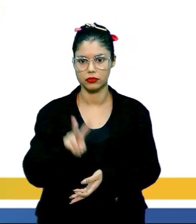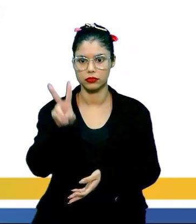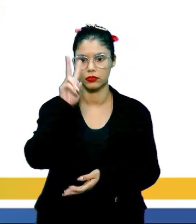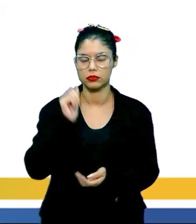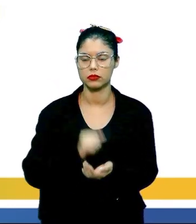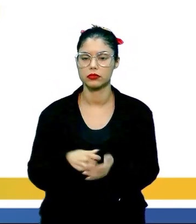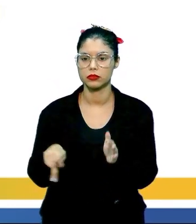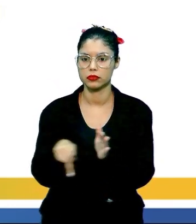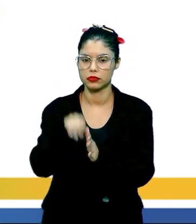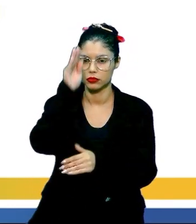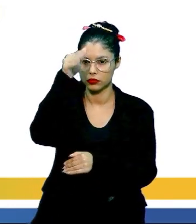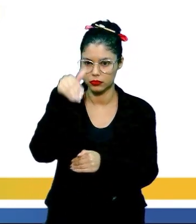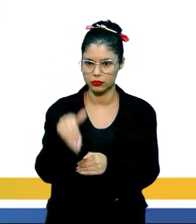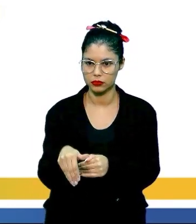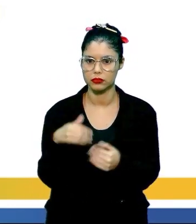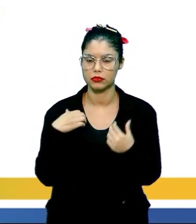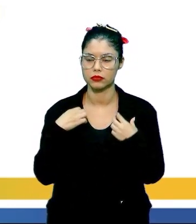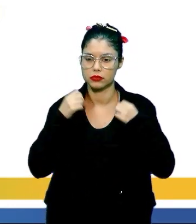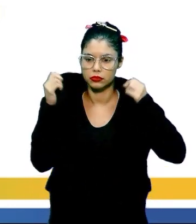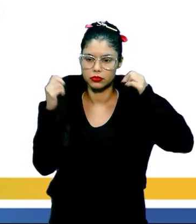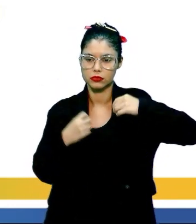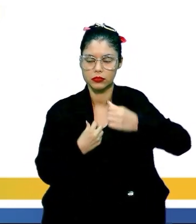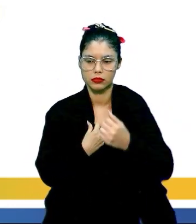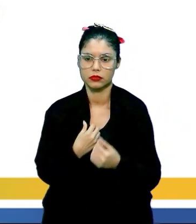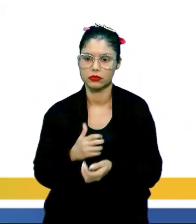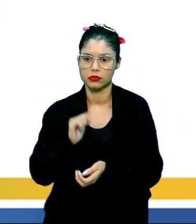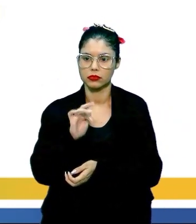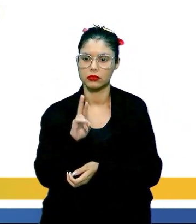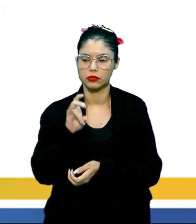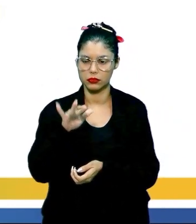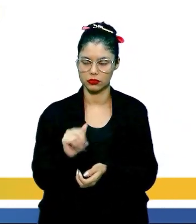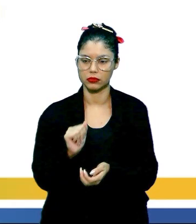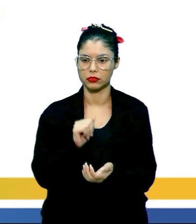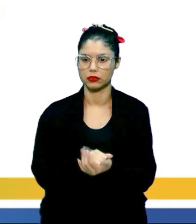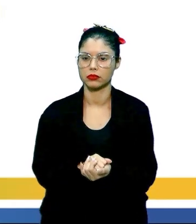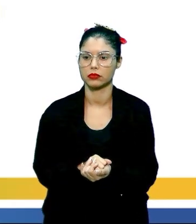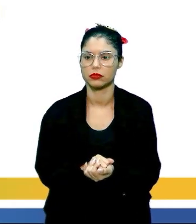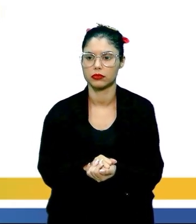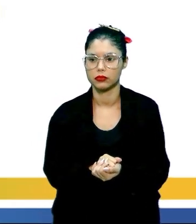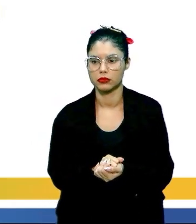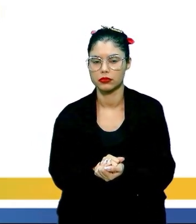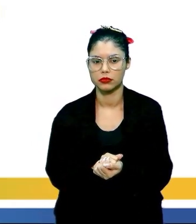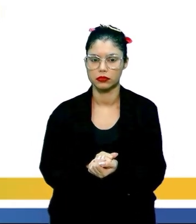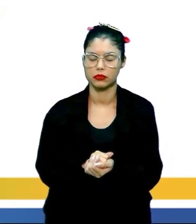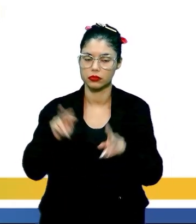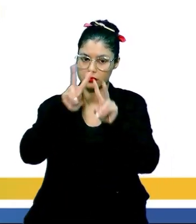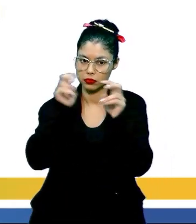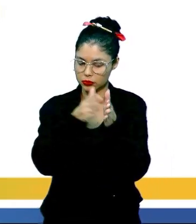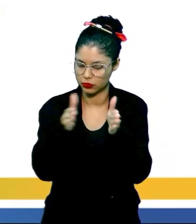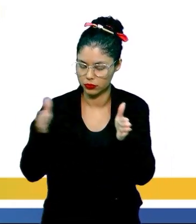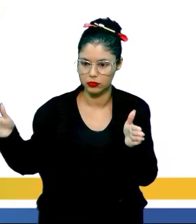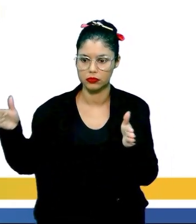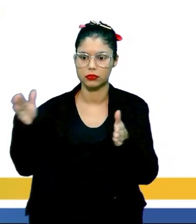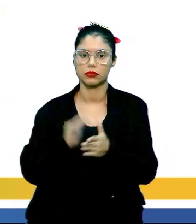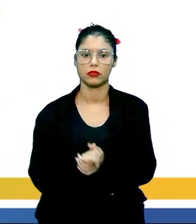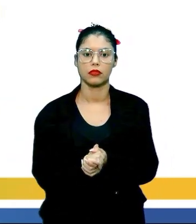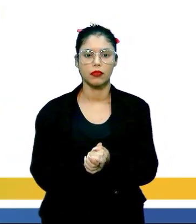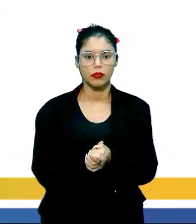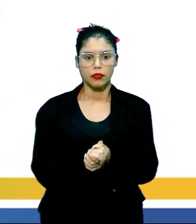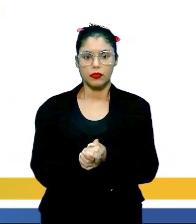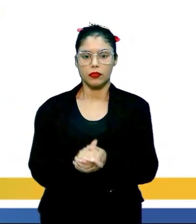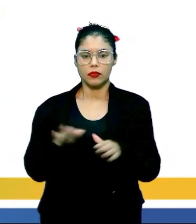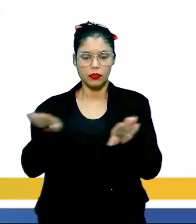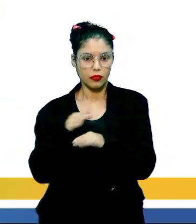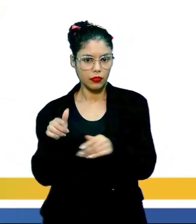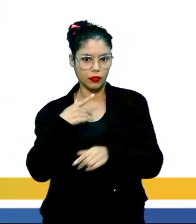determinassem o valor que correspondesse a metade da média aritmética dos termos de tal sequência. Vamos